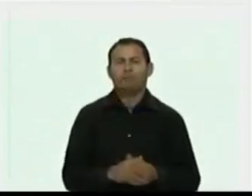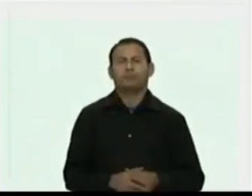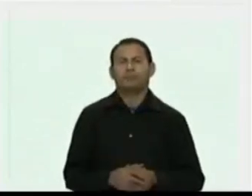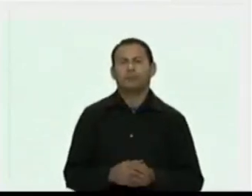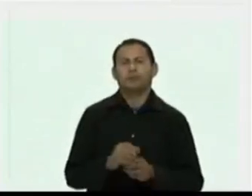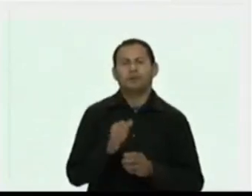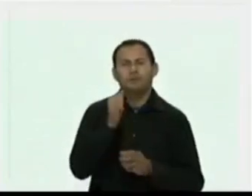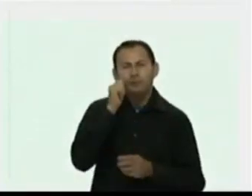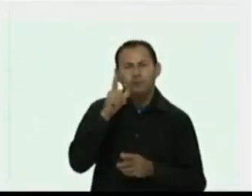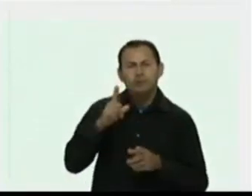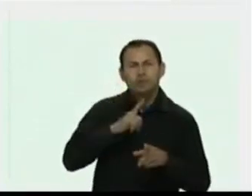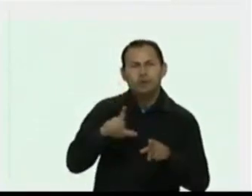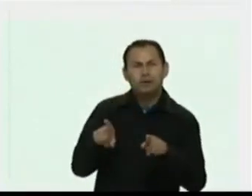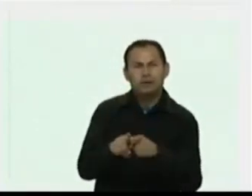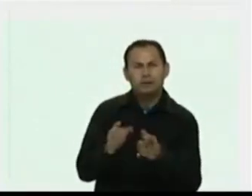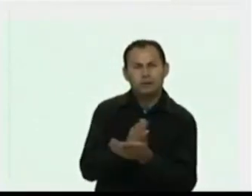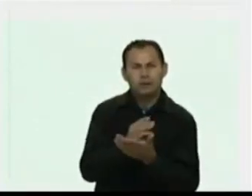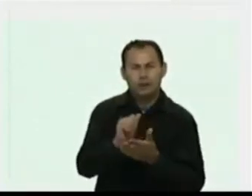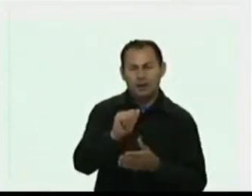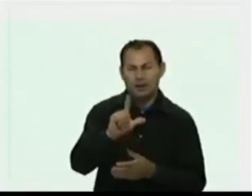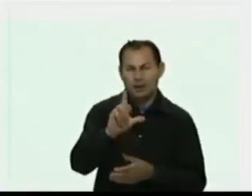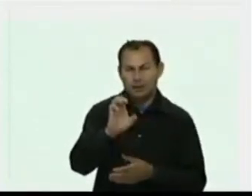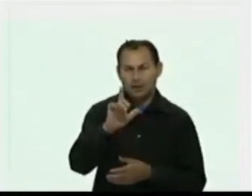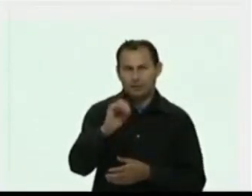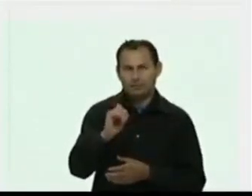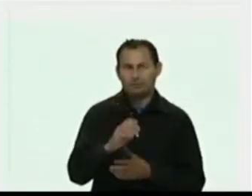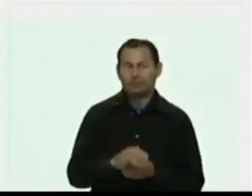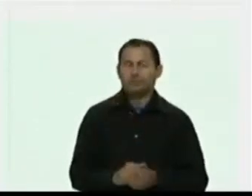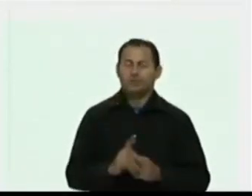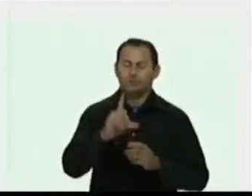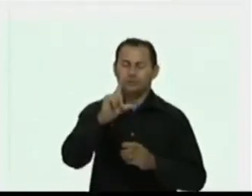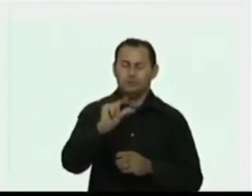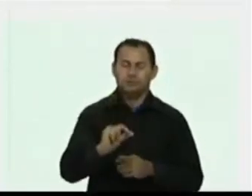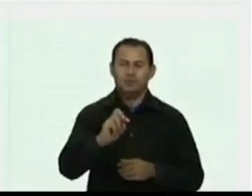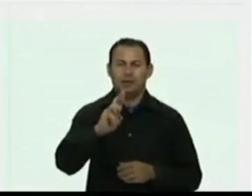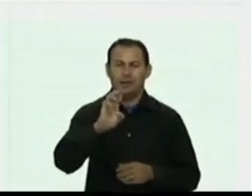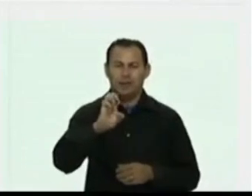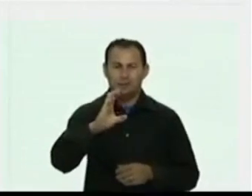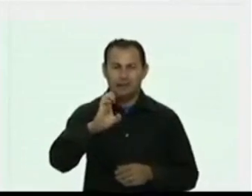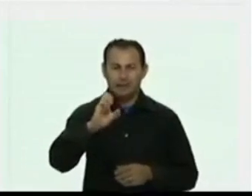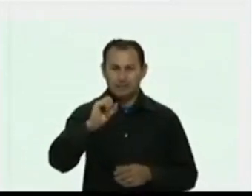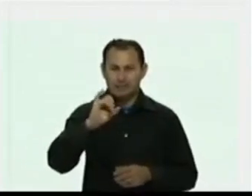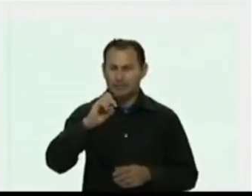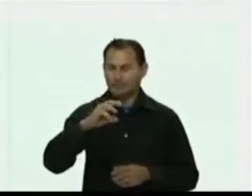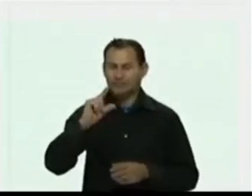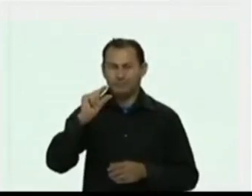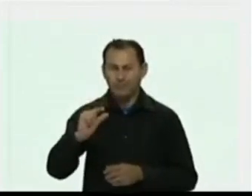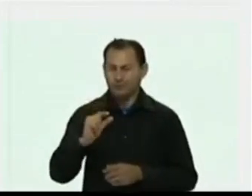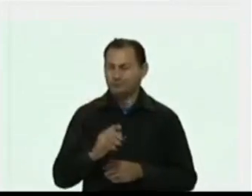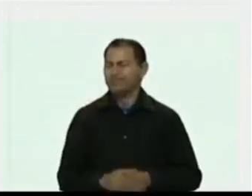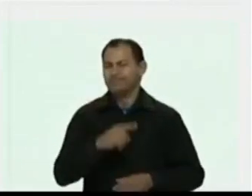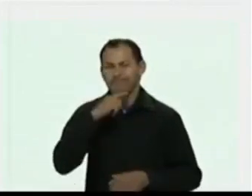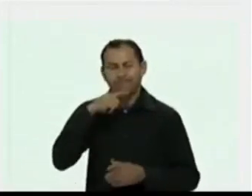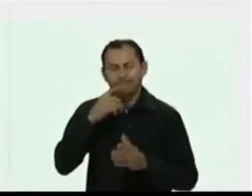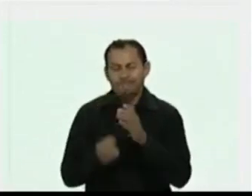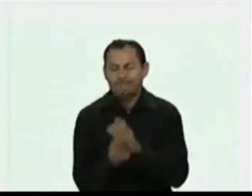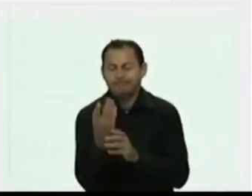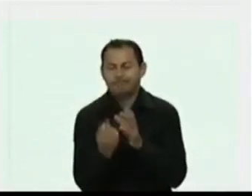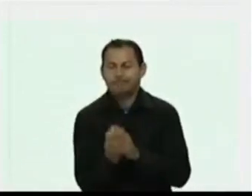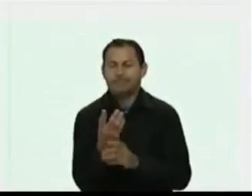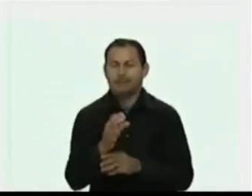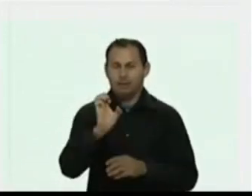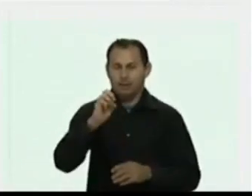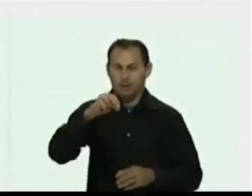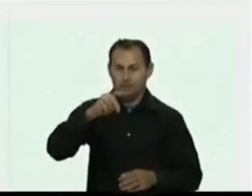que acontece? Existem alguns alelos que, se você for recessivo, você não vai produzir aquela enzima e aí você corta o metabolismo